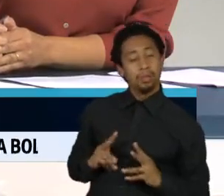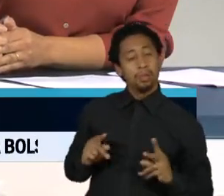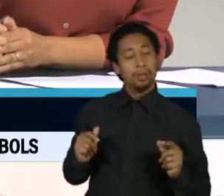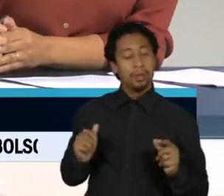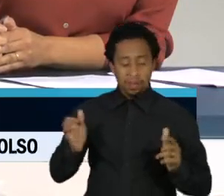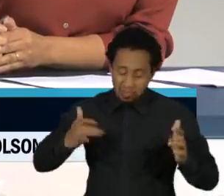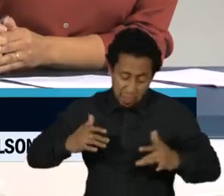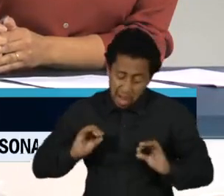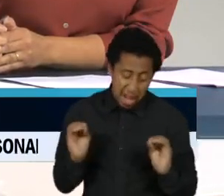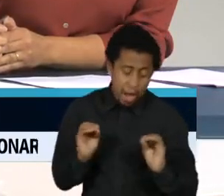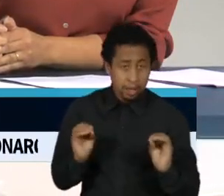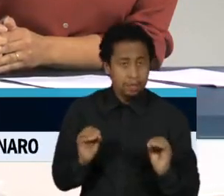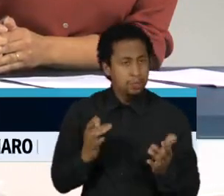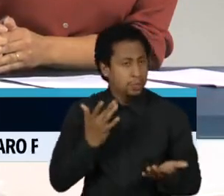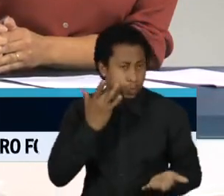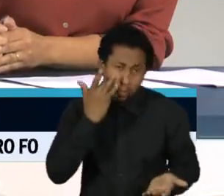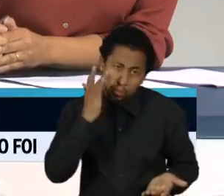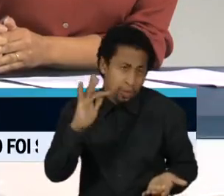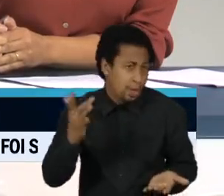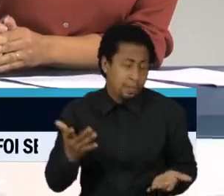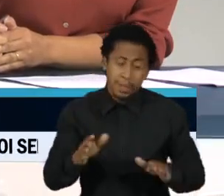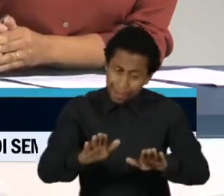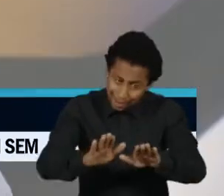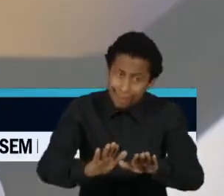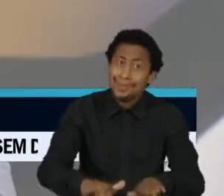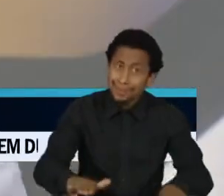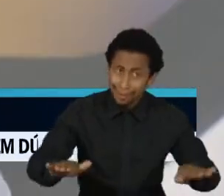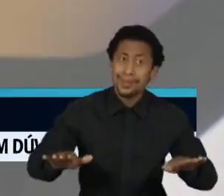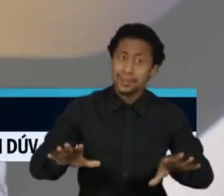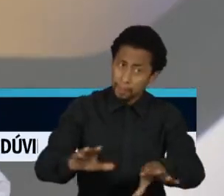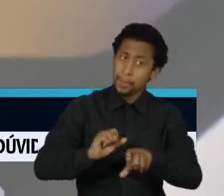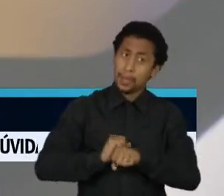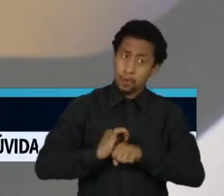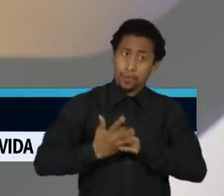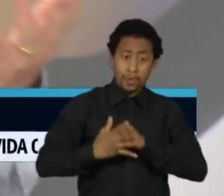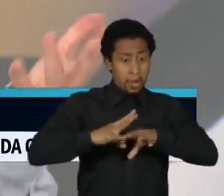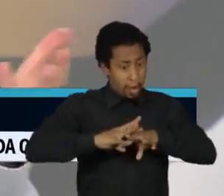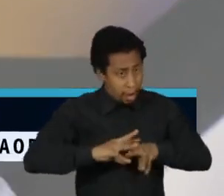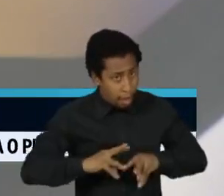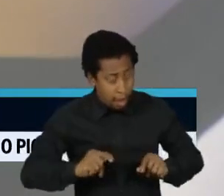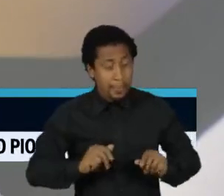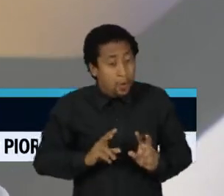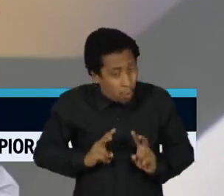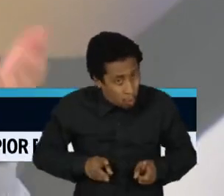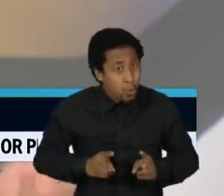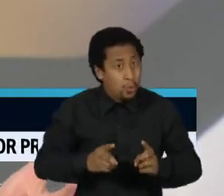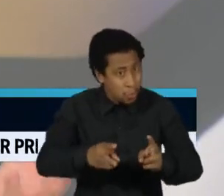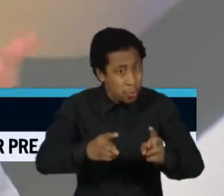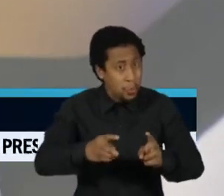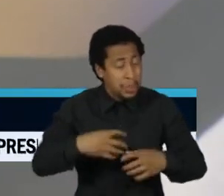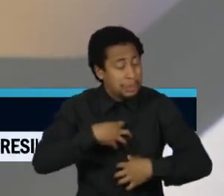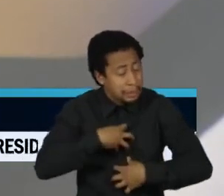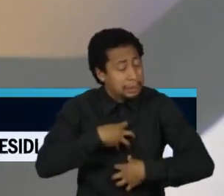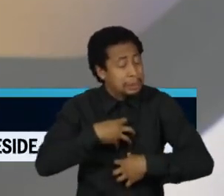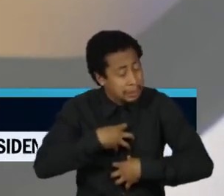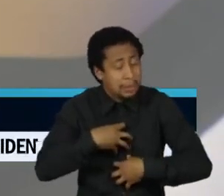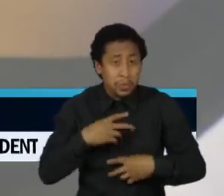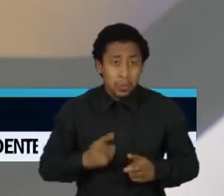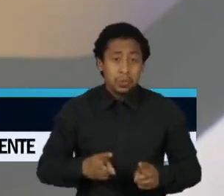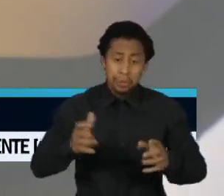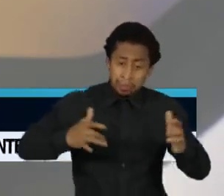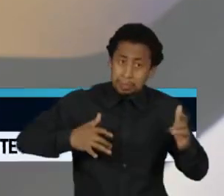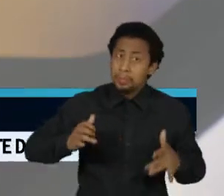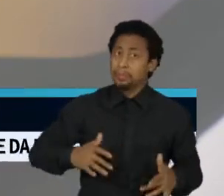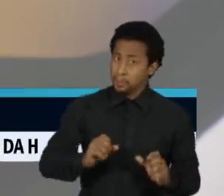ter. Crianças têm Covid crônico. Quer dizer, então, inimagináveis. Então, enquanto tem Covid, pode ter